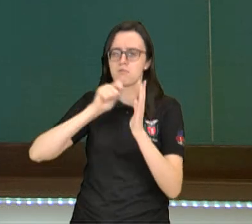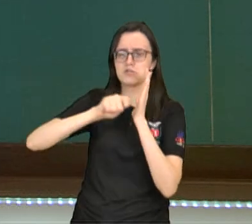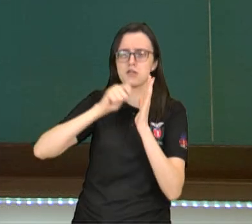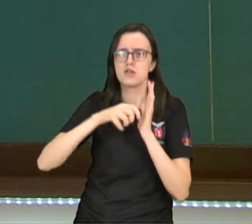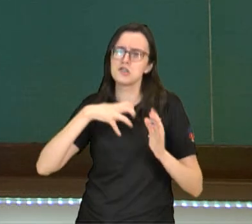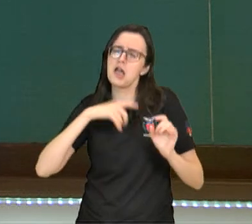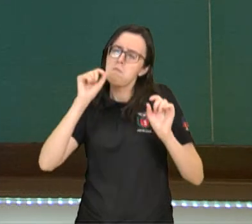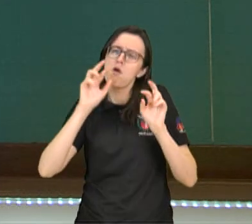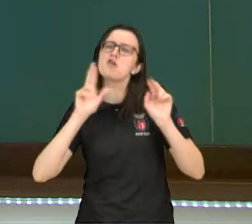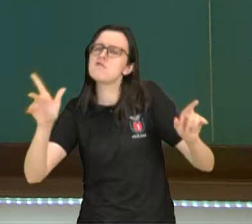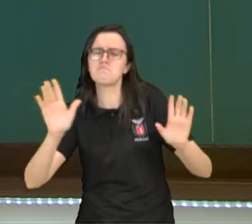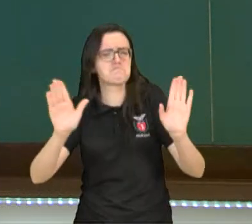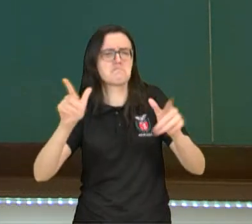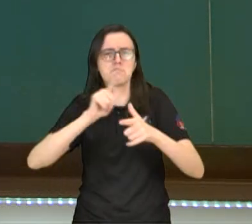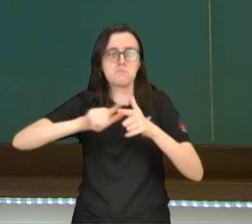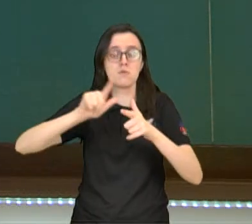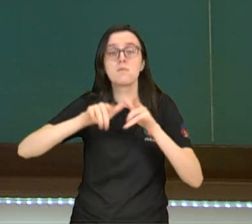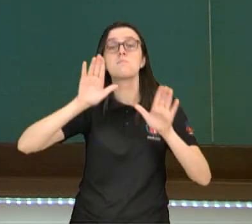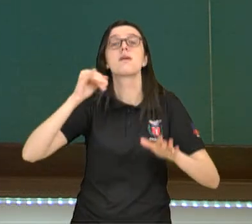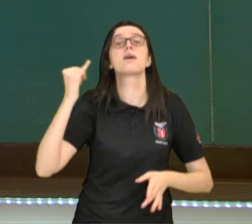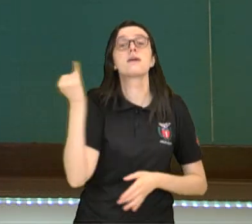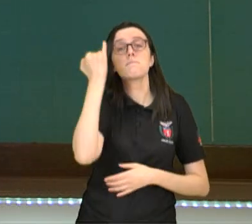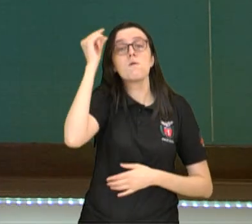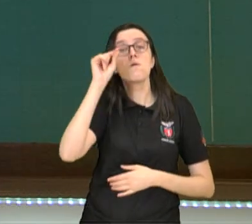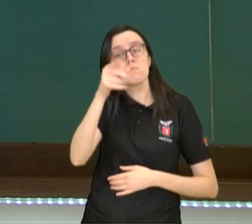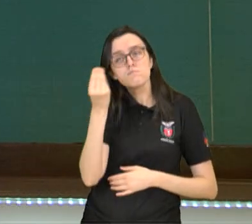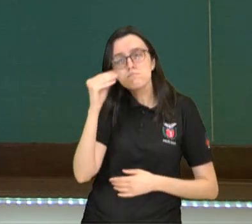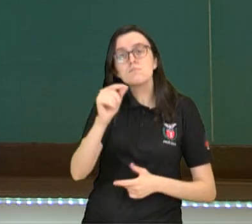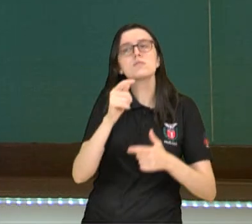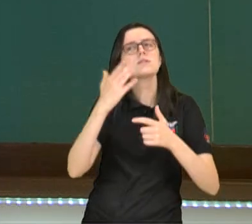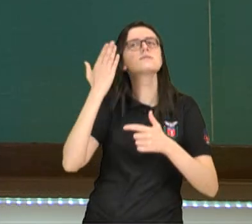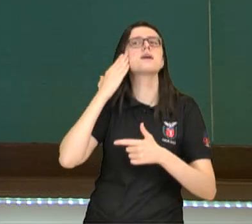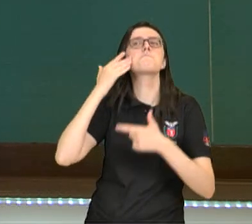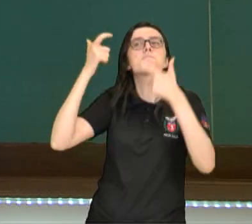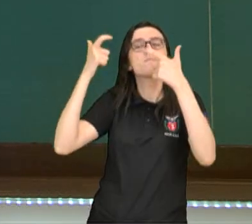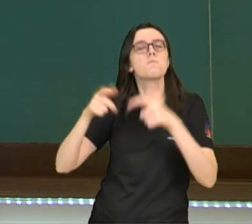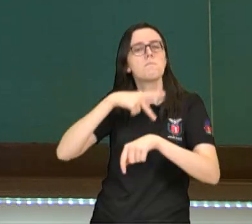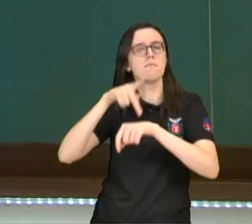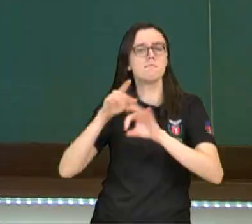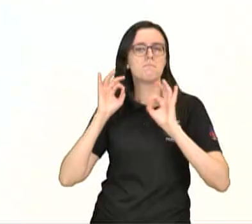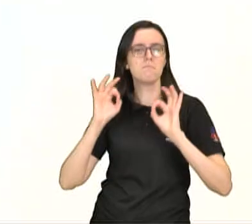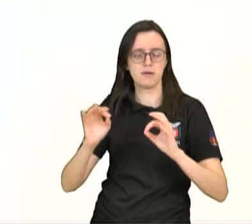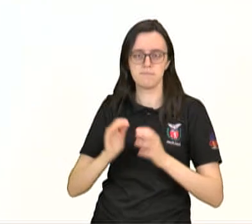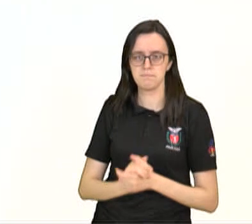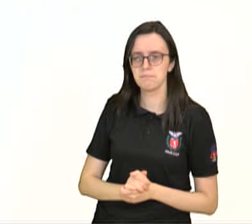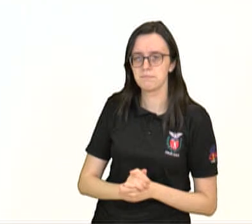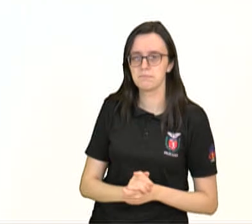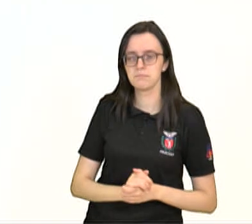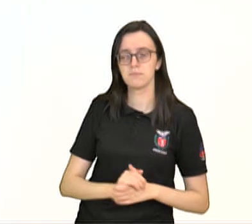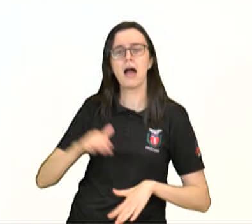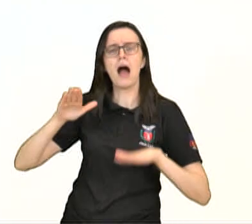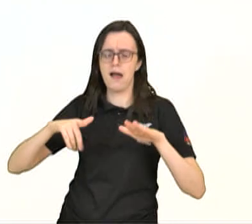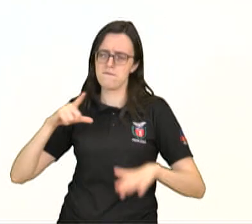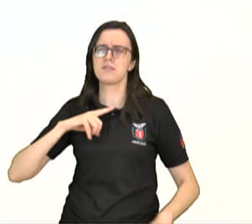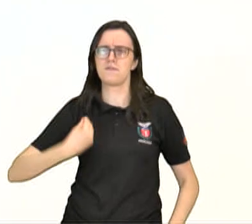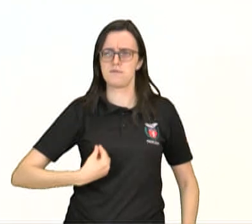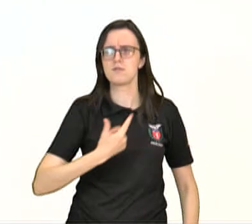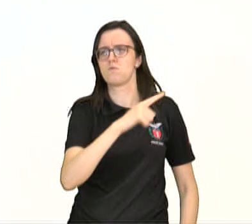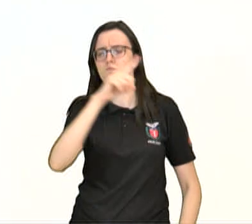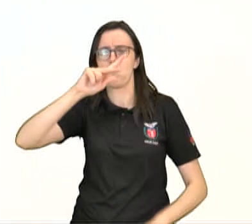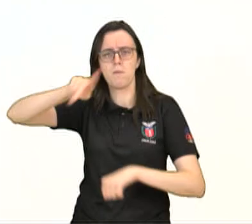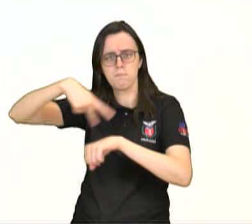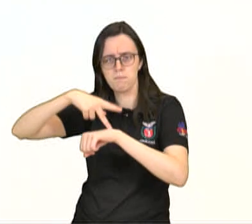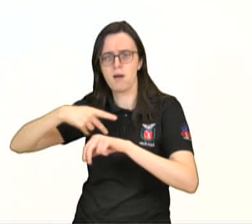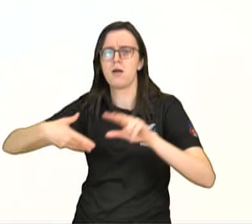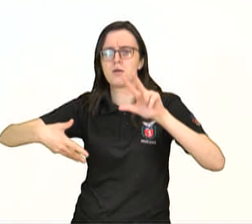forma um pouquinho diferente, mas o importante é que vocês identifiquem esse país de origem. Por mais que esteja presente em outros países